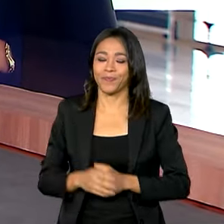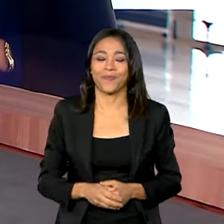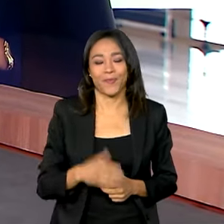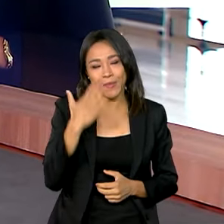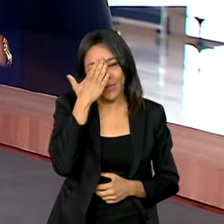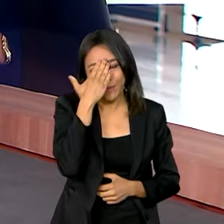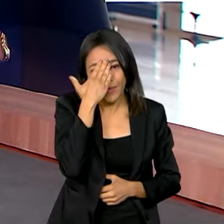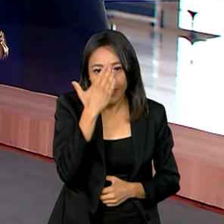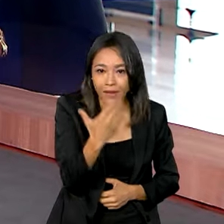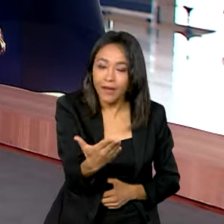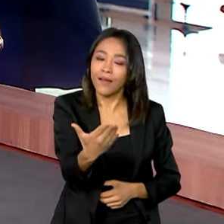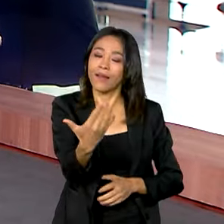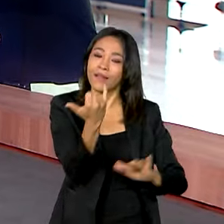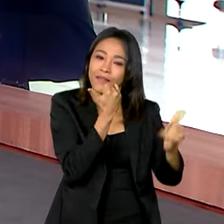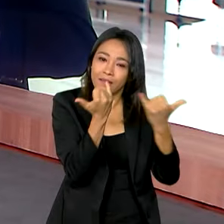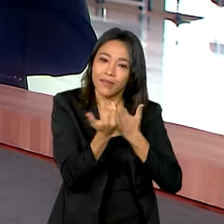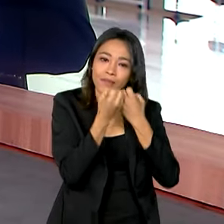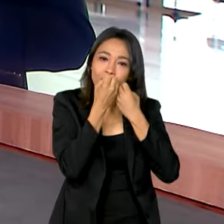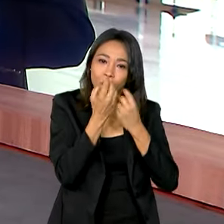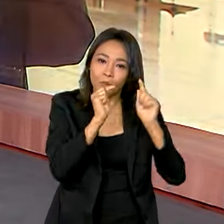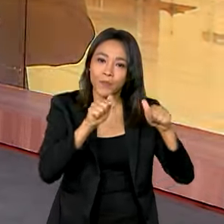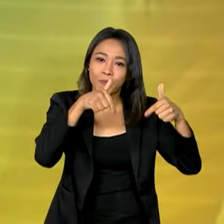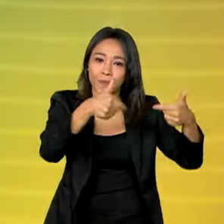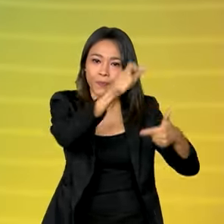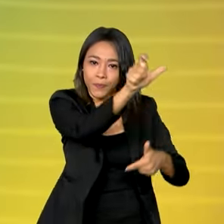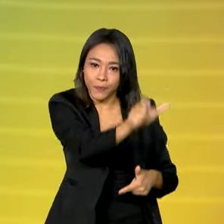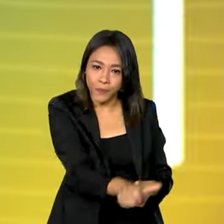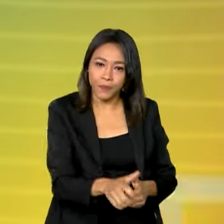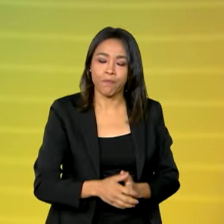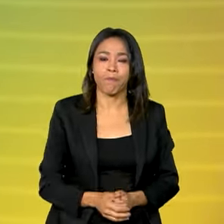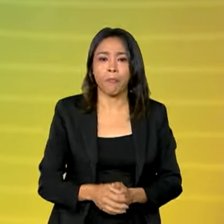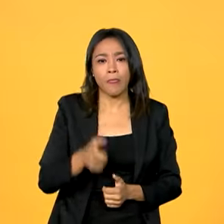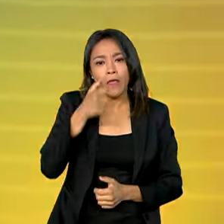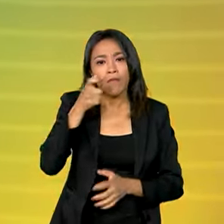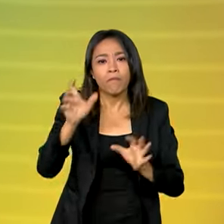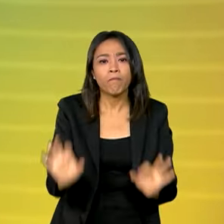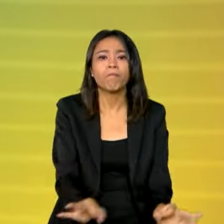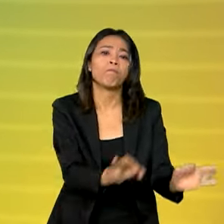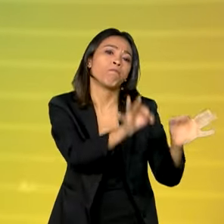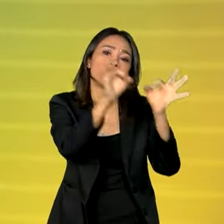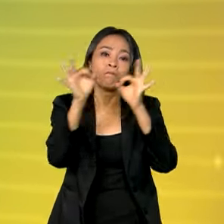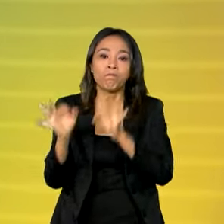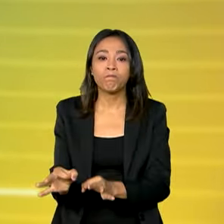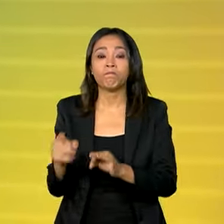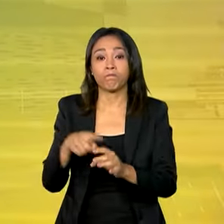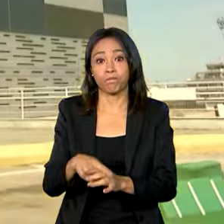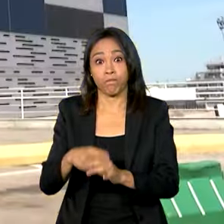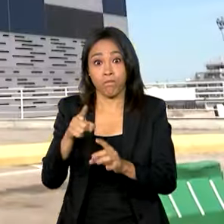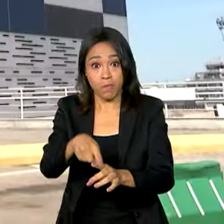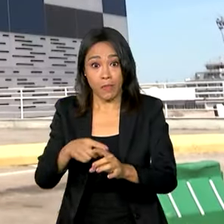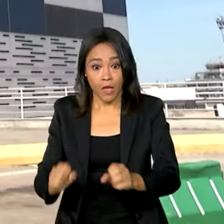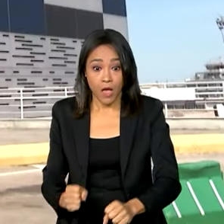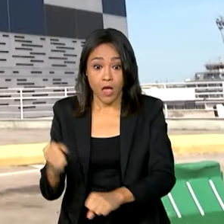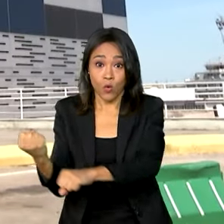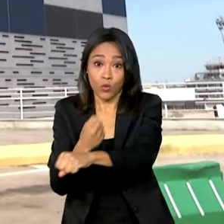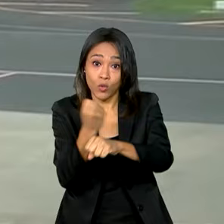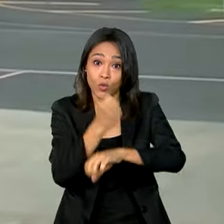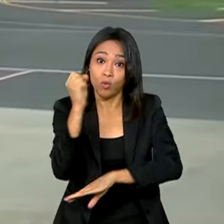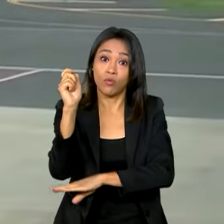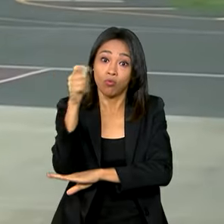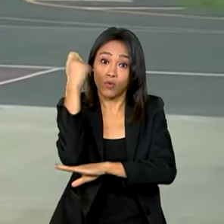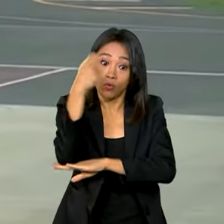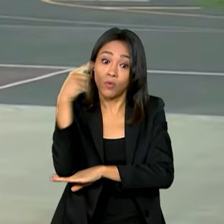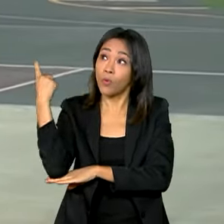pelas informações. Bom trabalho para você. Veja a seguir, reconstrução do Rio Grande do Sul. Aeroporto Salgado